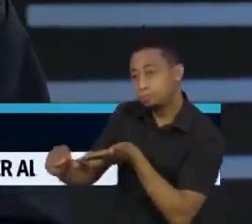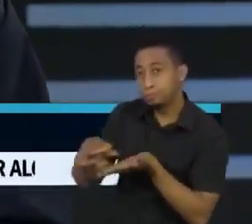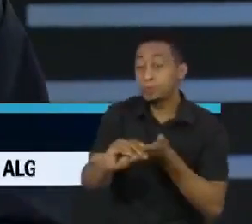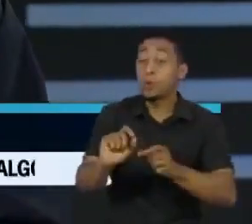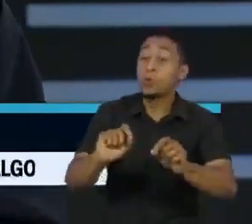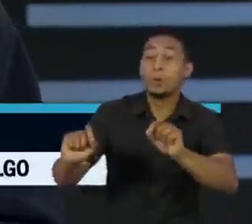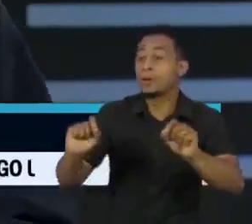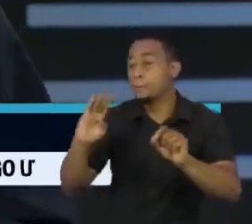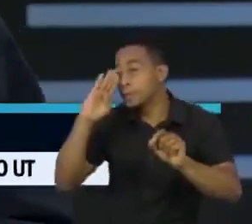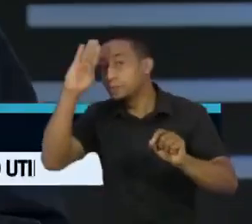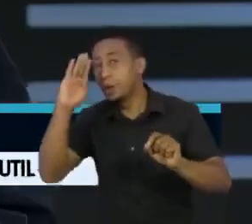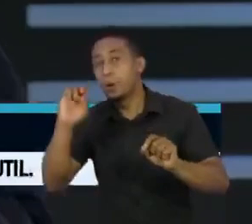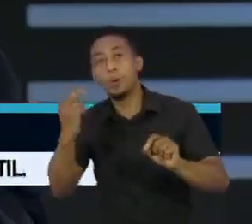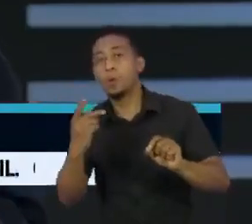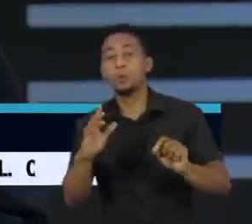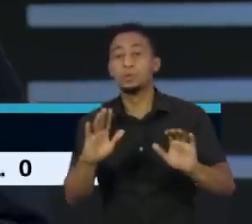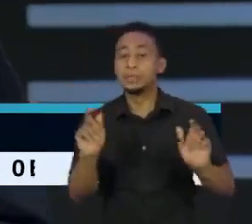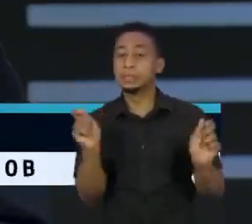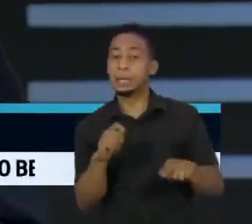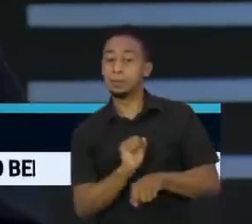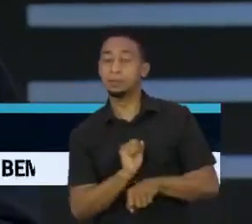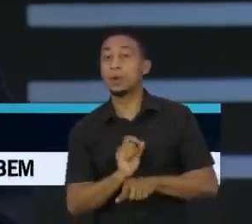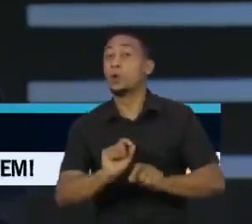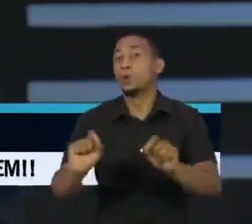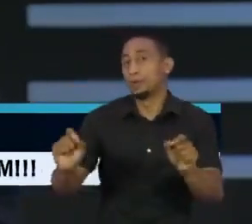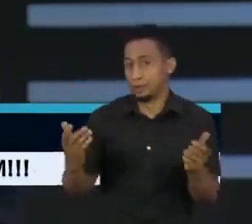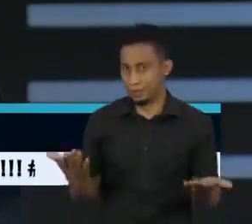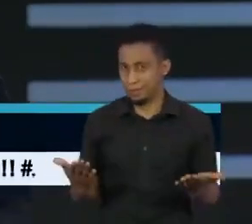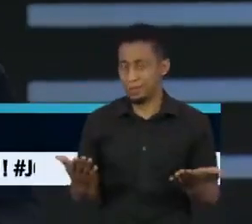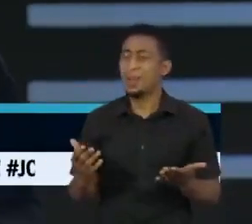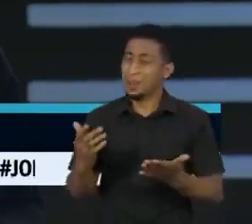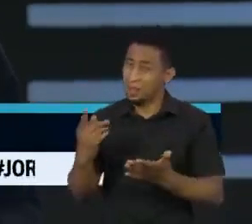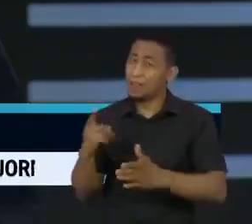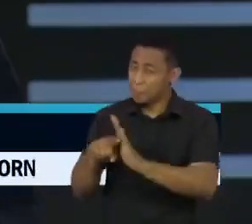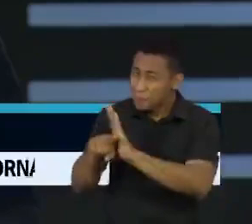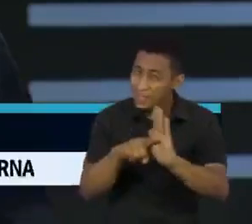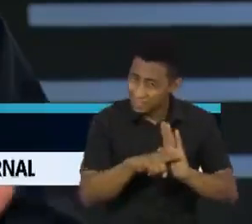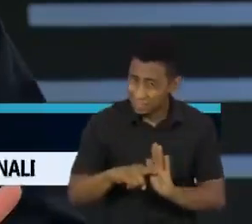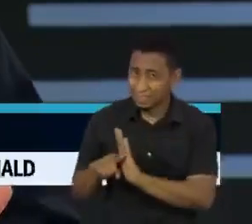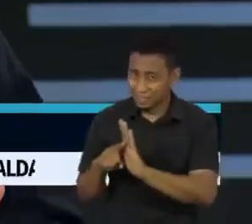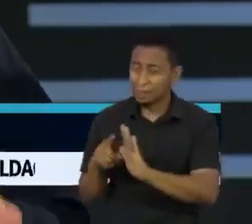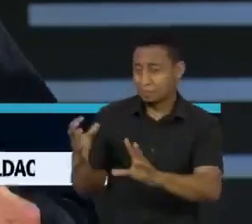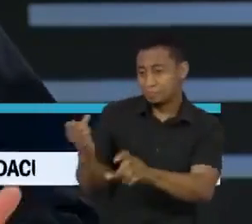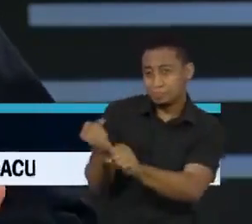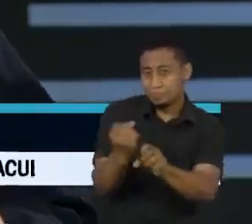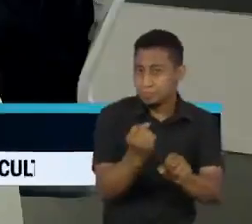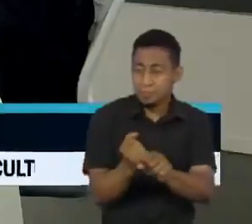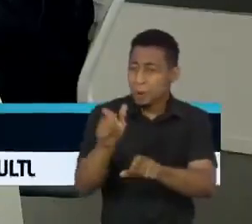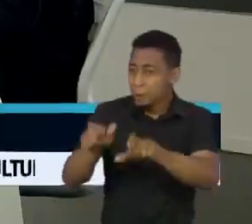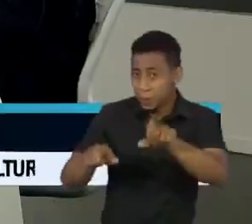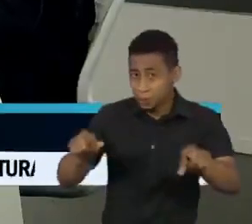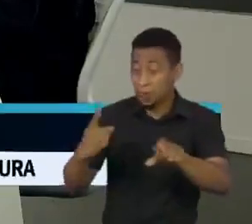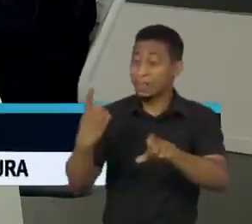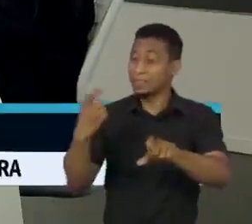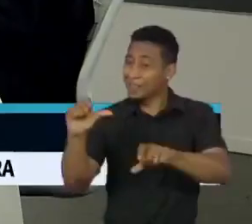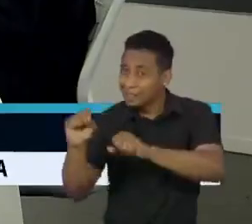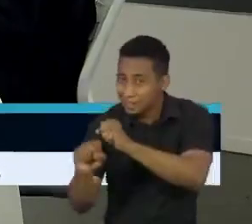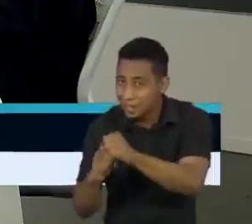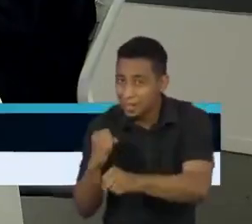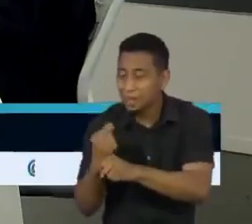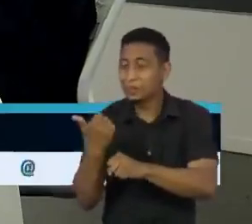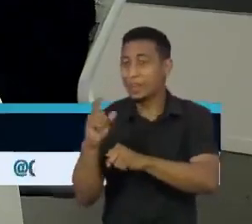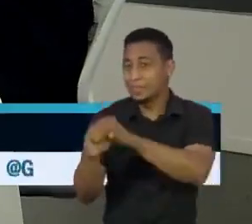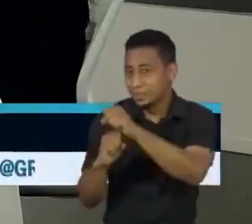É, não é possível numa pesquisa que você faz a cada 10 anos e que é a base para todas as políticas públicas do